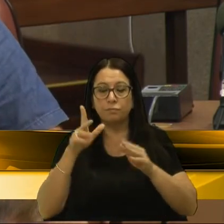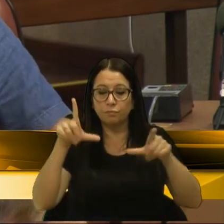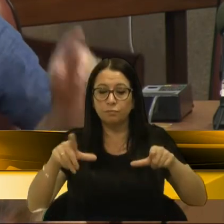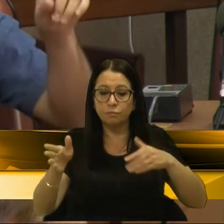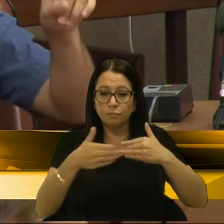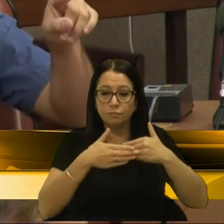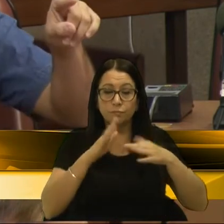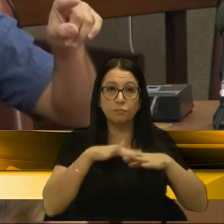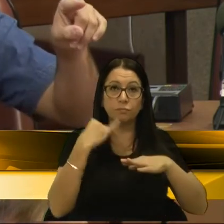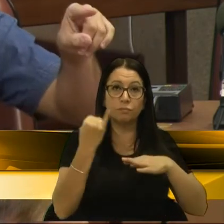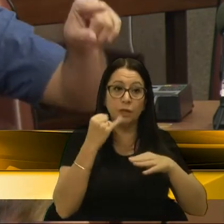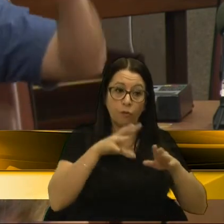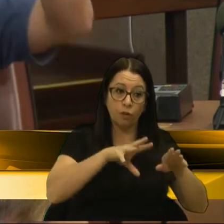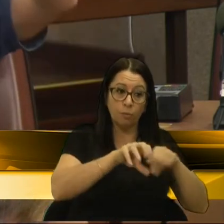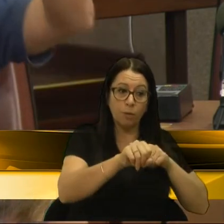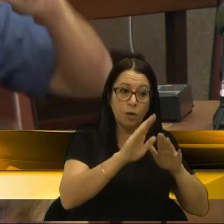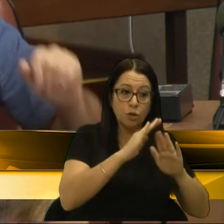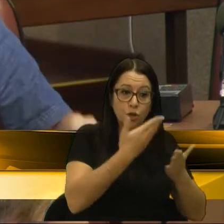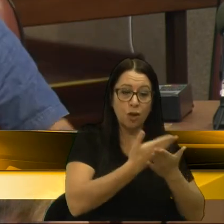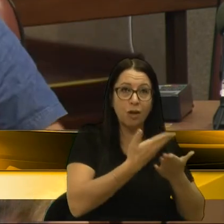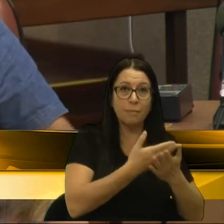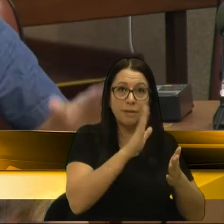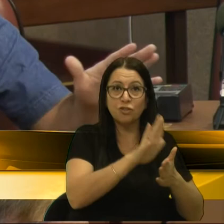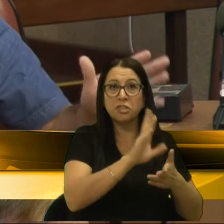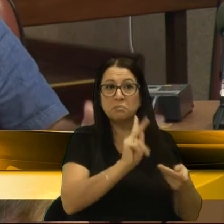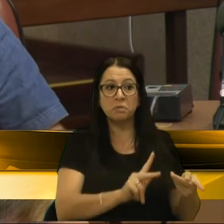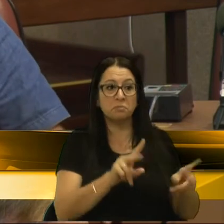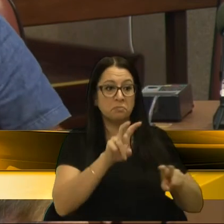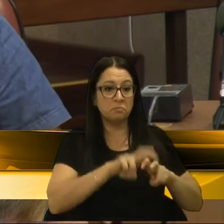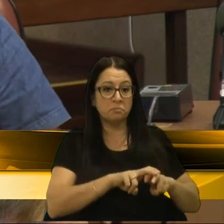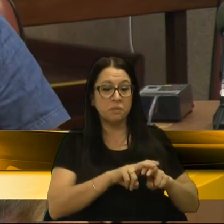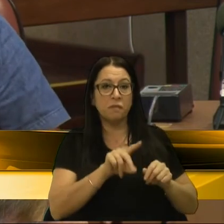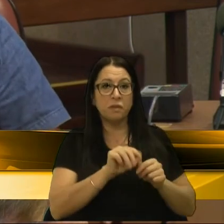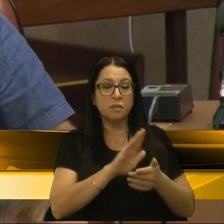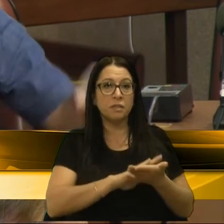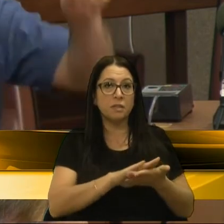cidade, que formava jovens, para deixar a gente lá sentada,